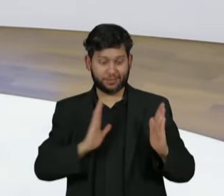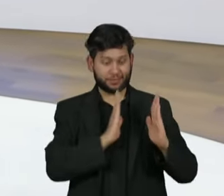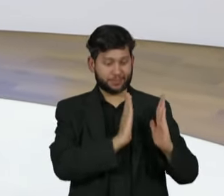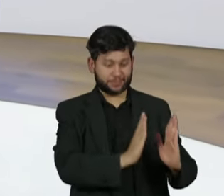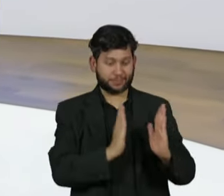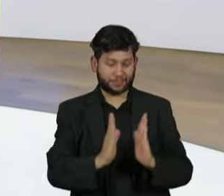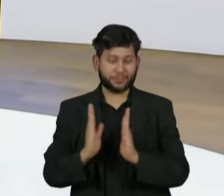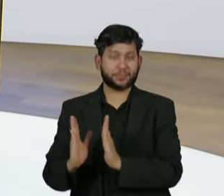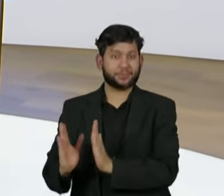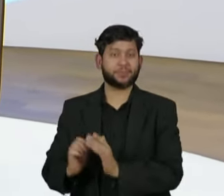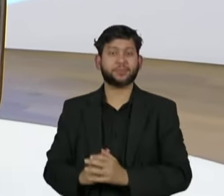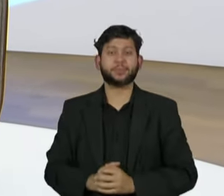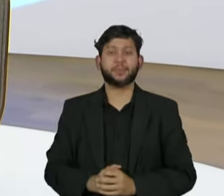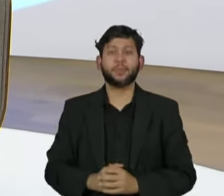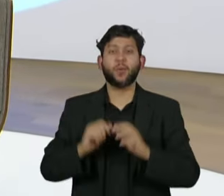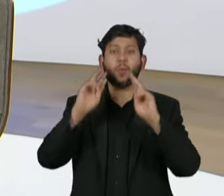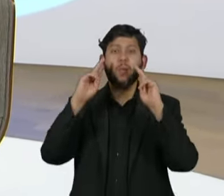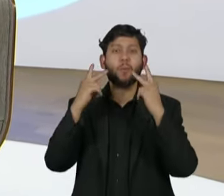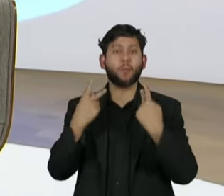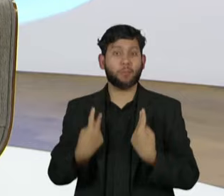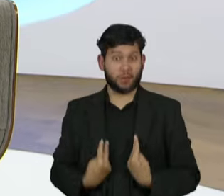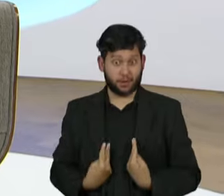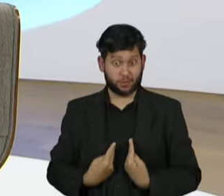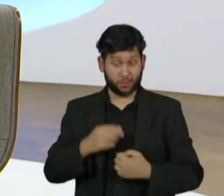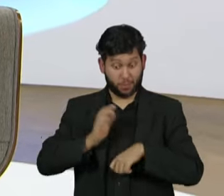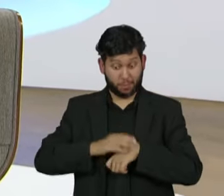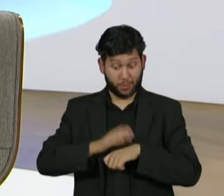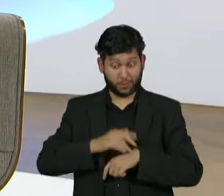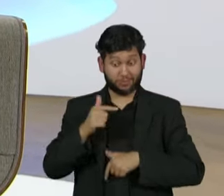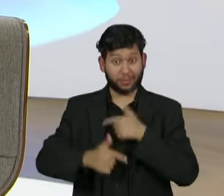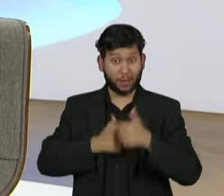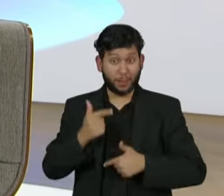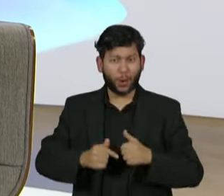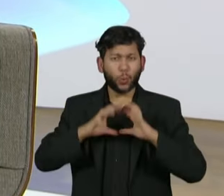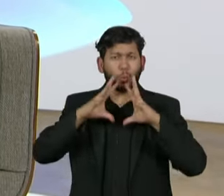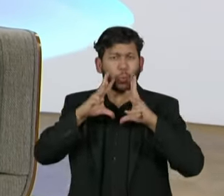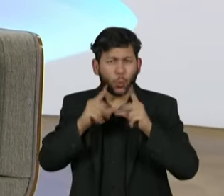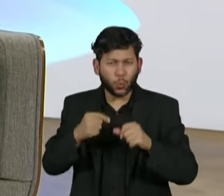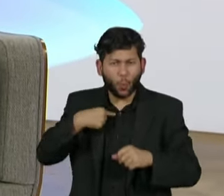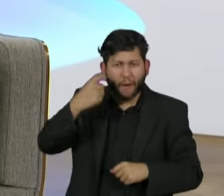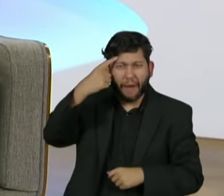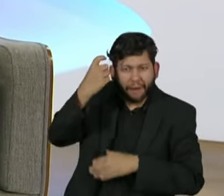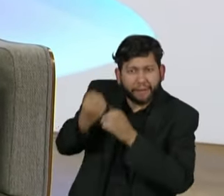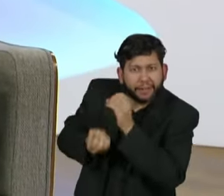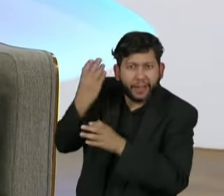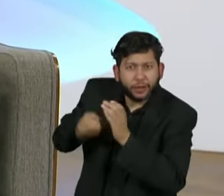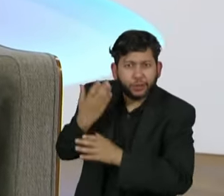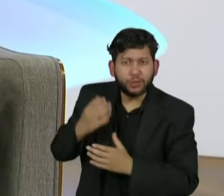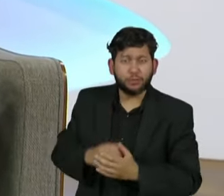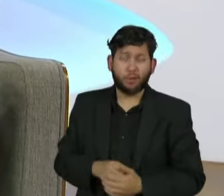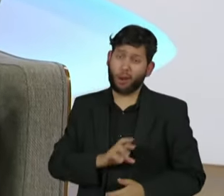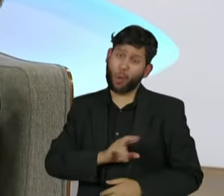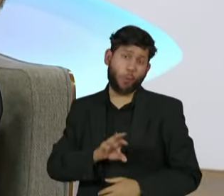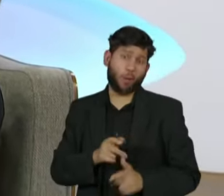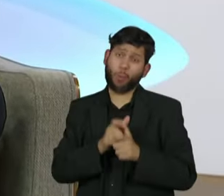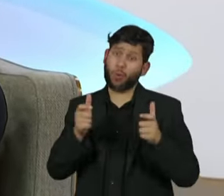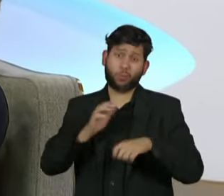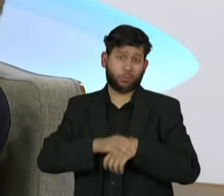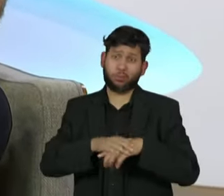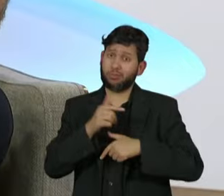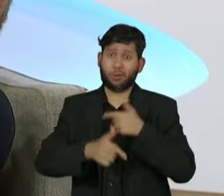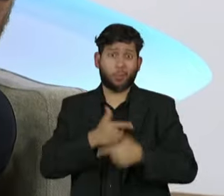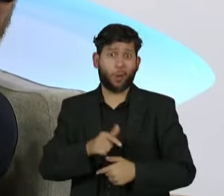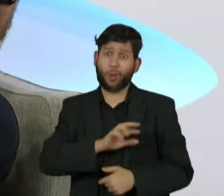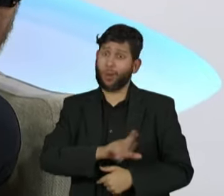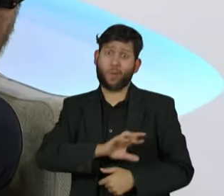significativa do trabalho humano não é criativo e não exige funções cognitivas superiores que nós todos temos como